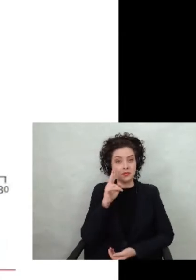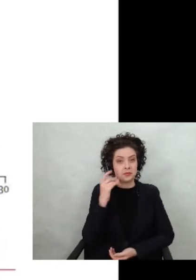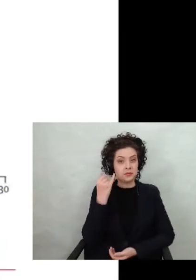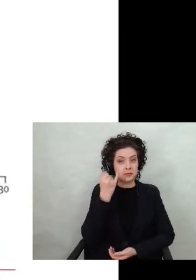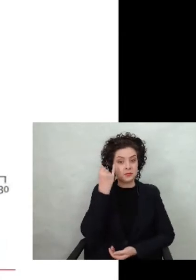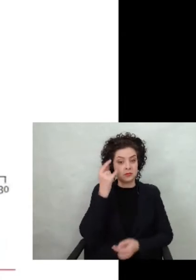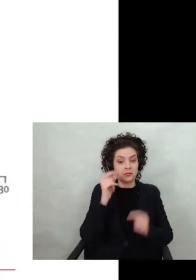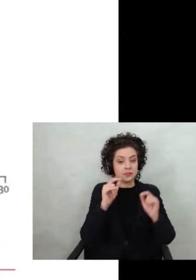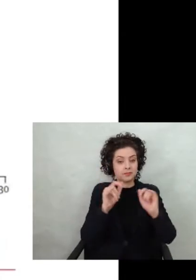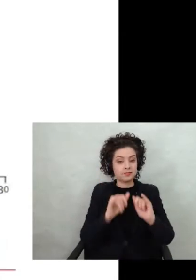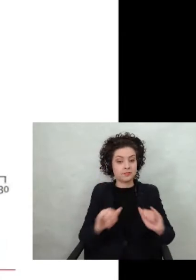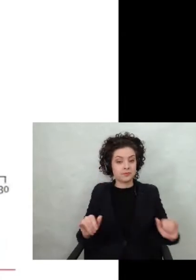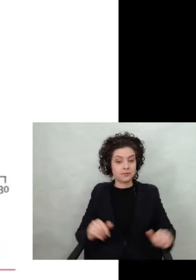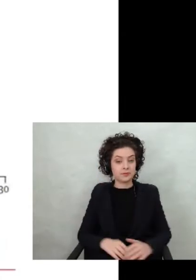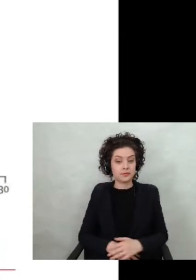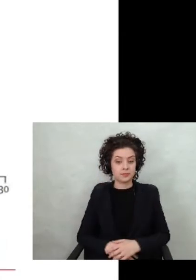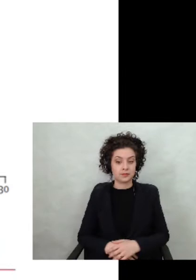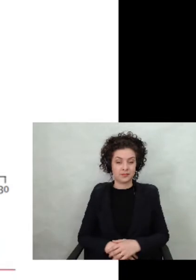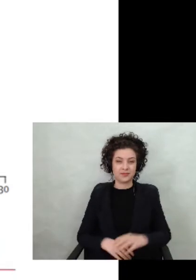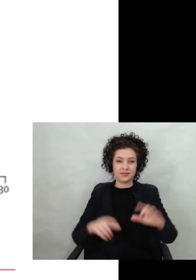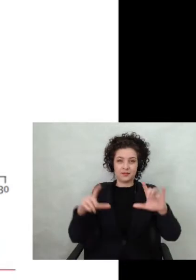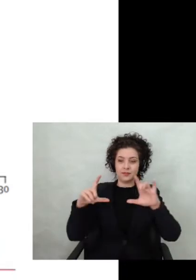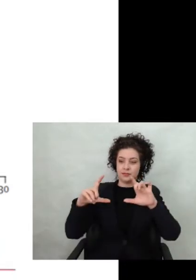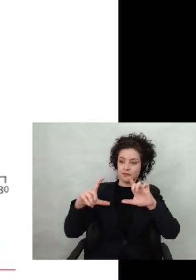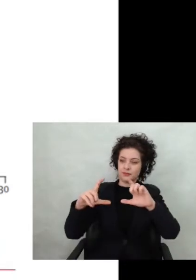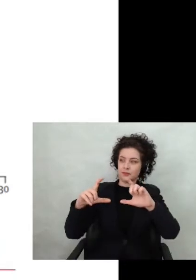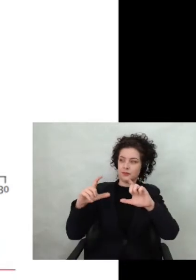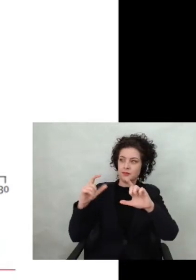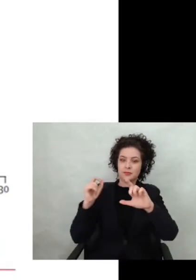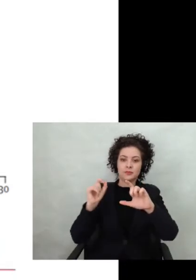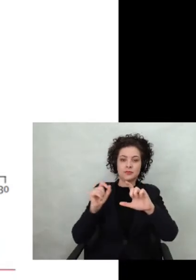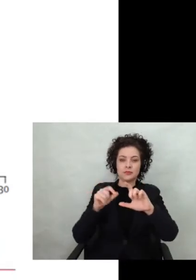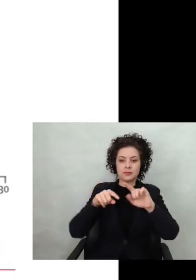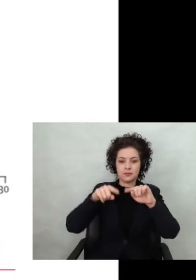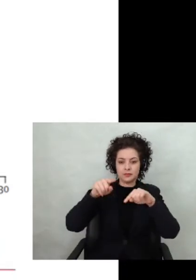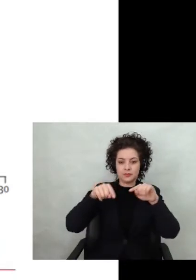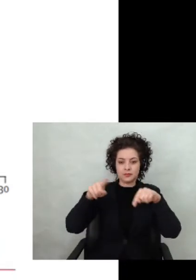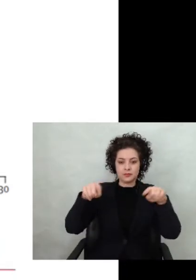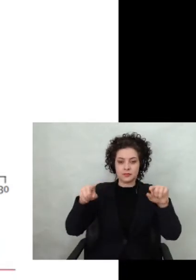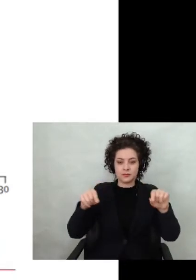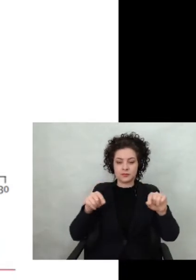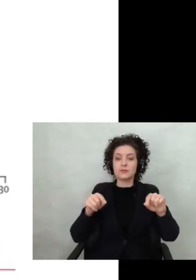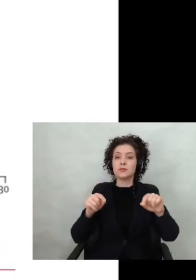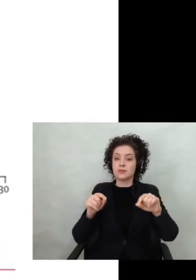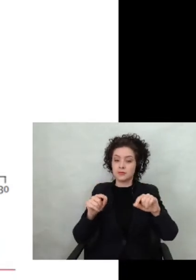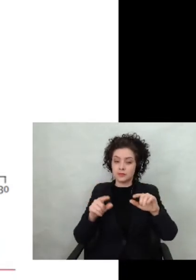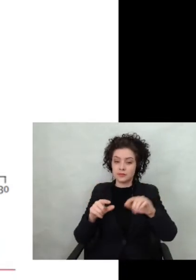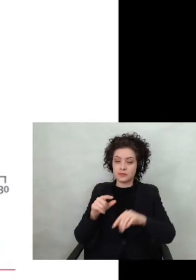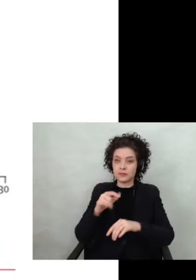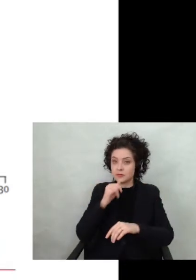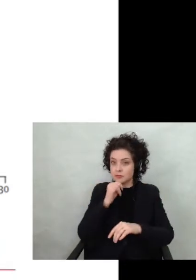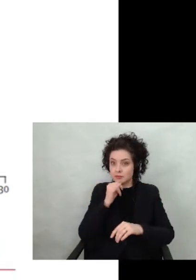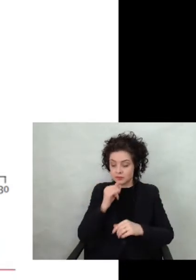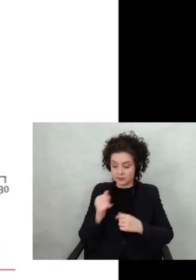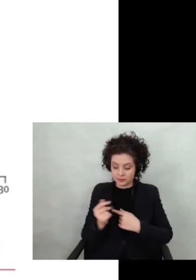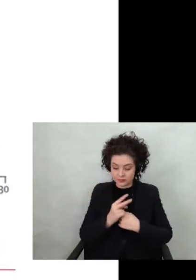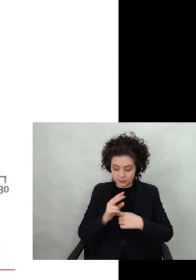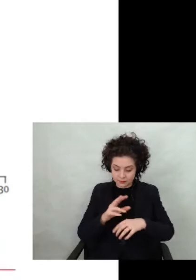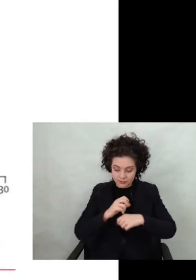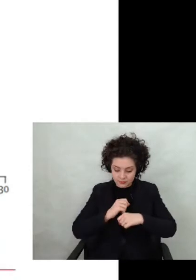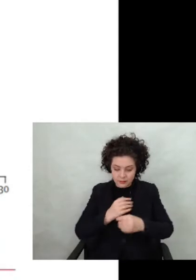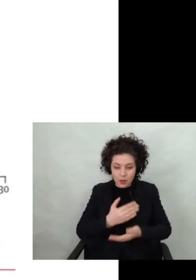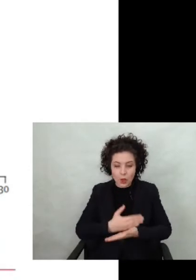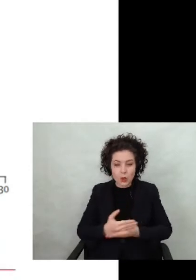o seguinte: especificamente nessa infecção, a alta carga viral acontece no início da infecção. Portanto, se